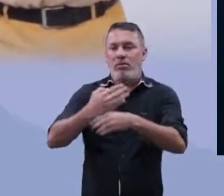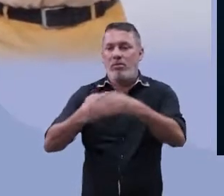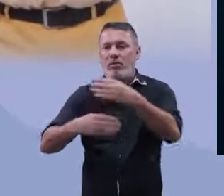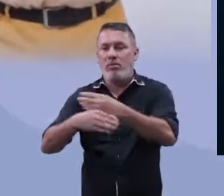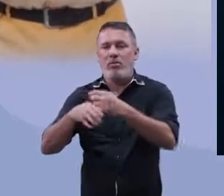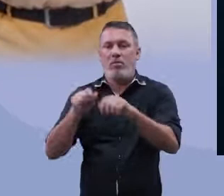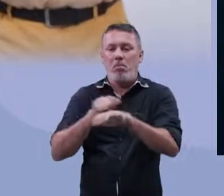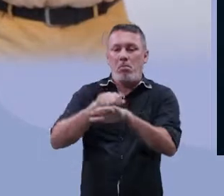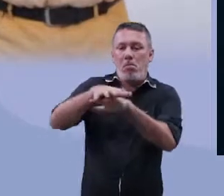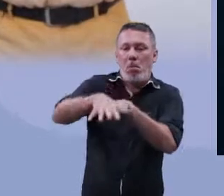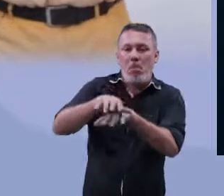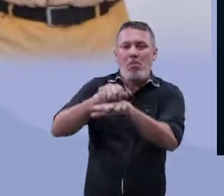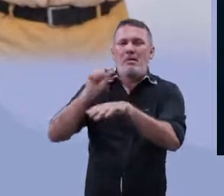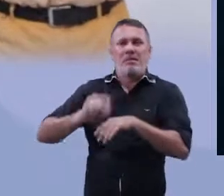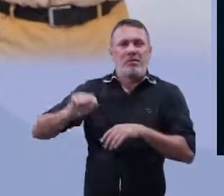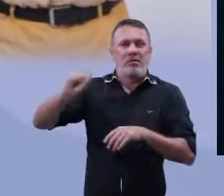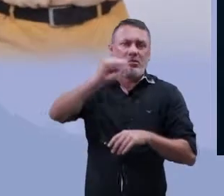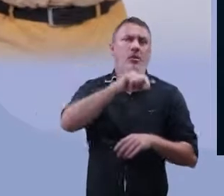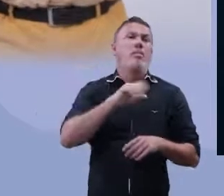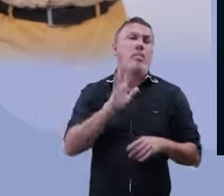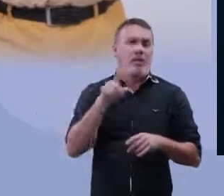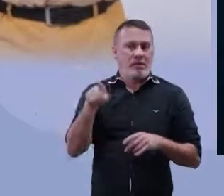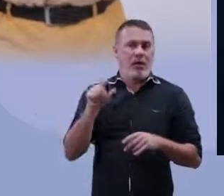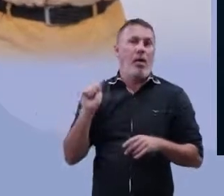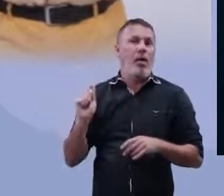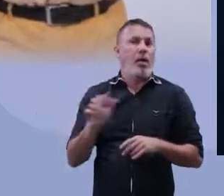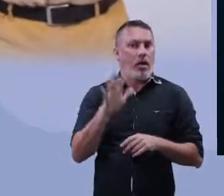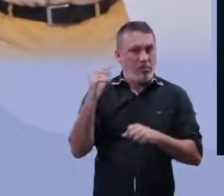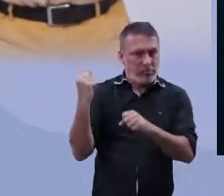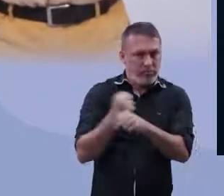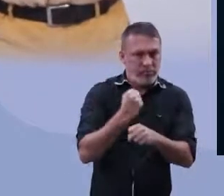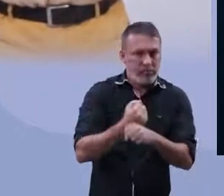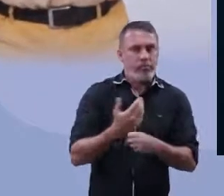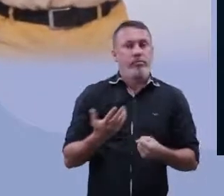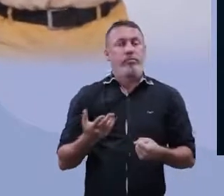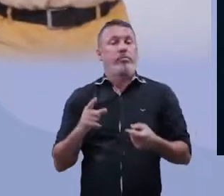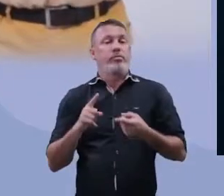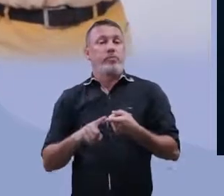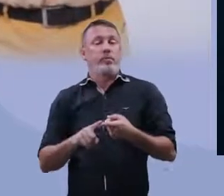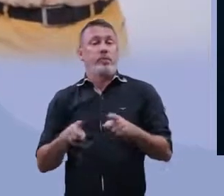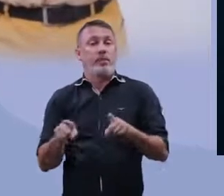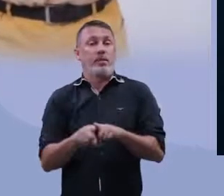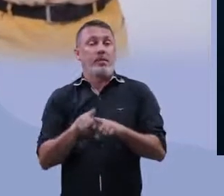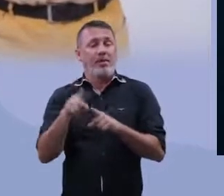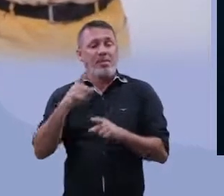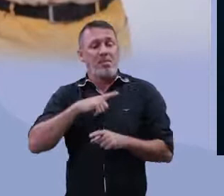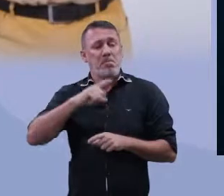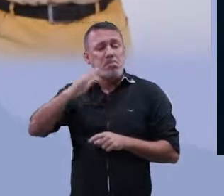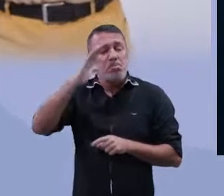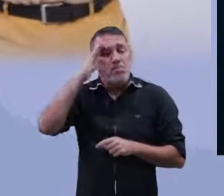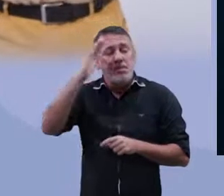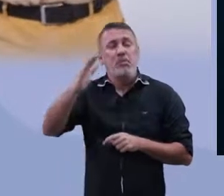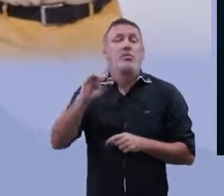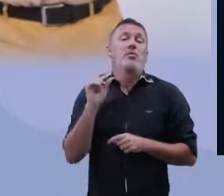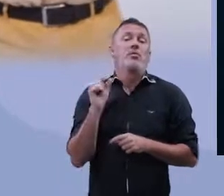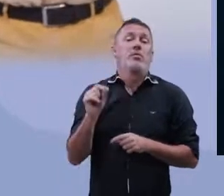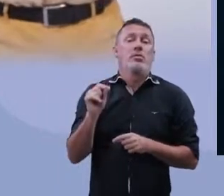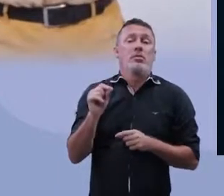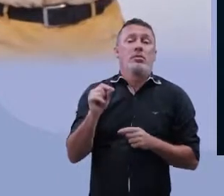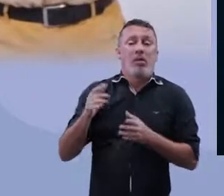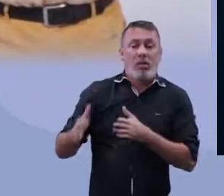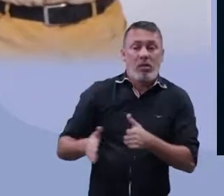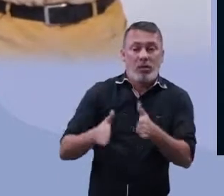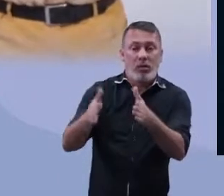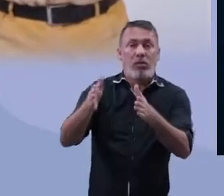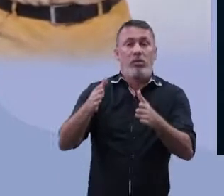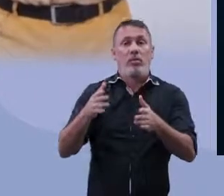né, elevado, né, para você construir. Ela tem uma exigência primordial, que é a questão